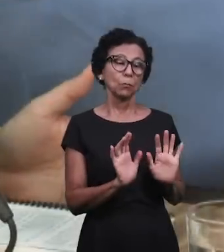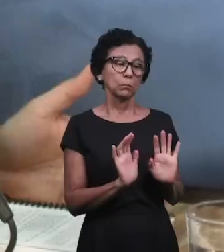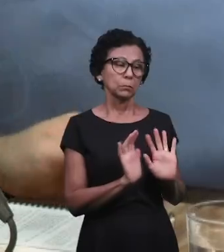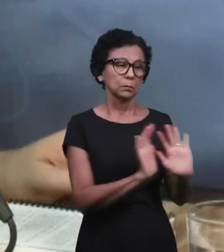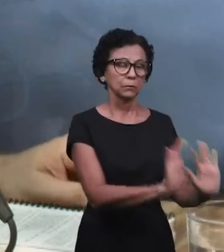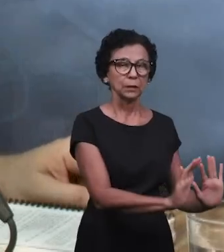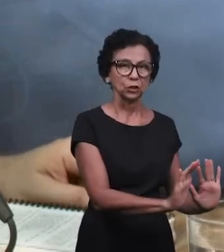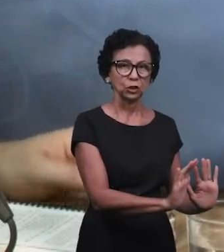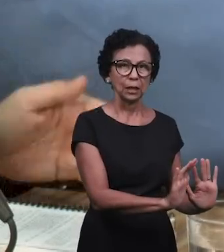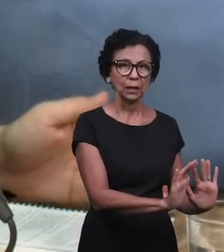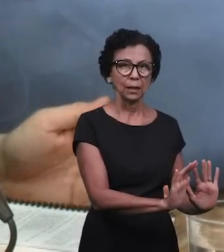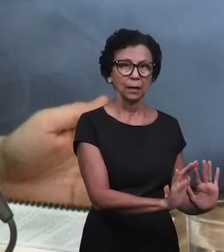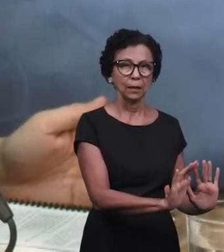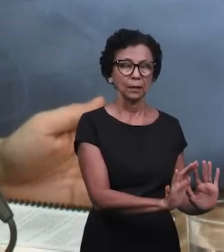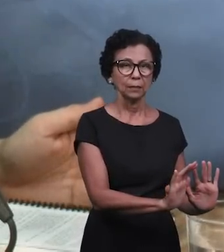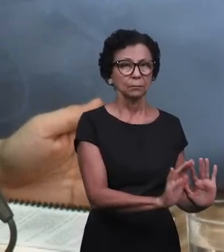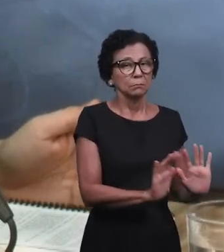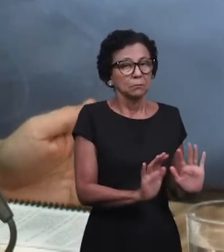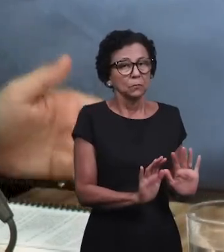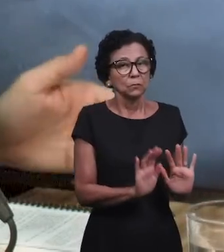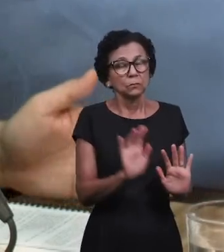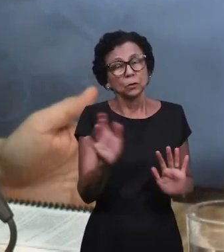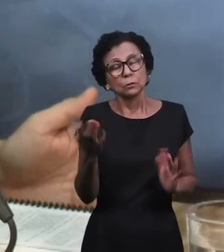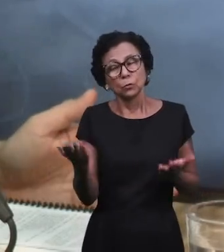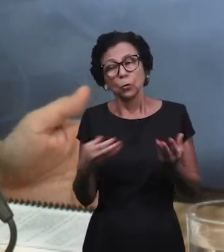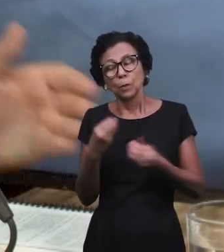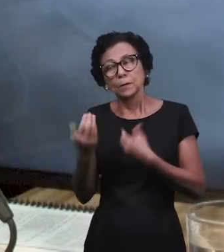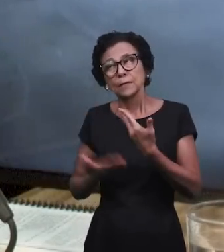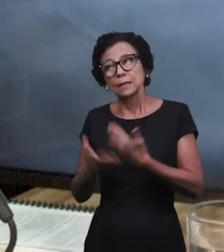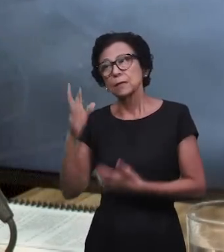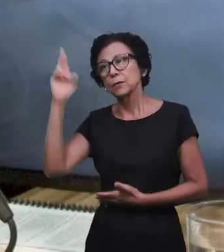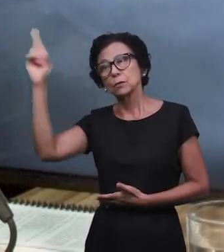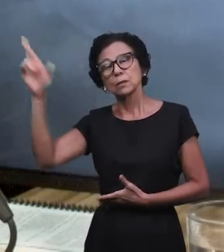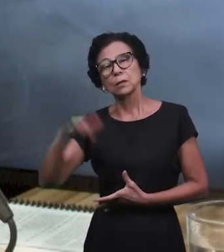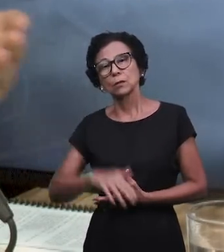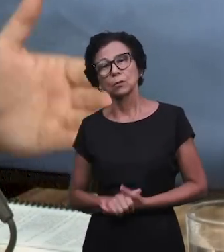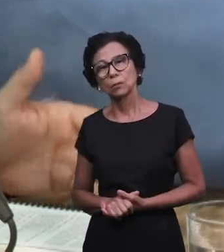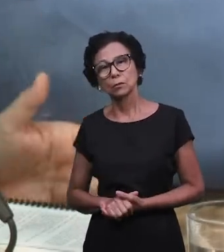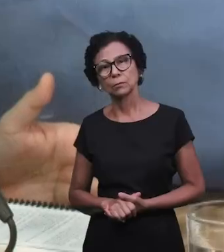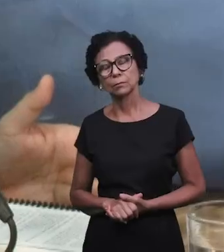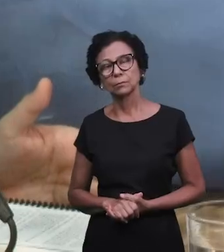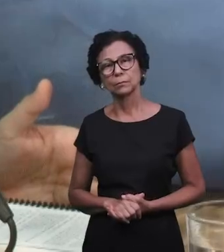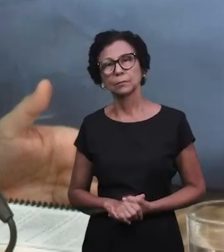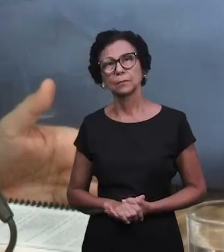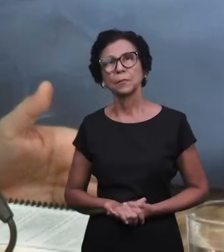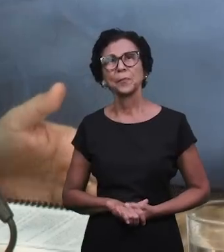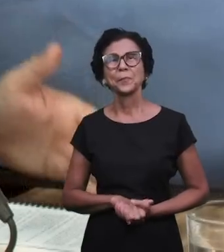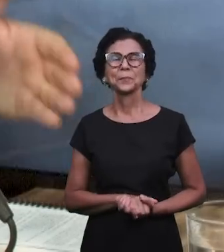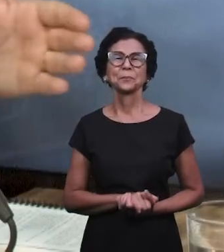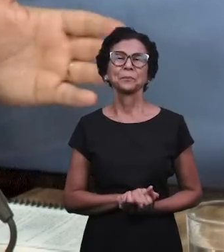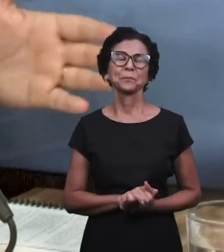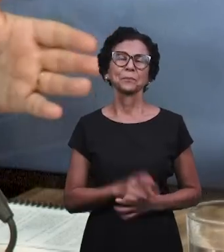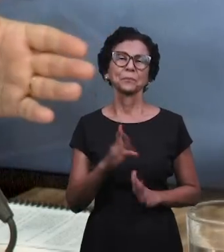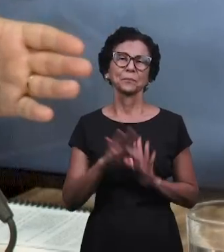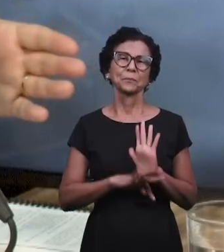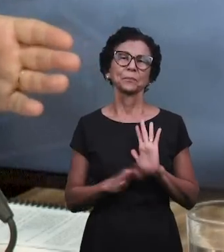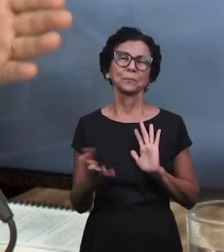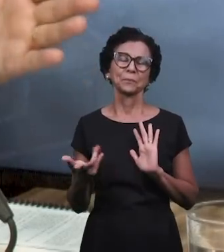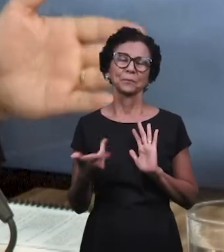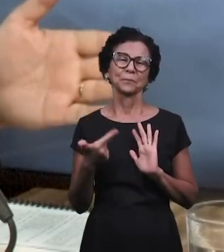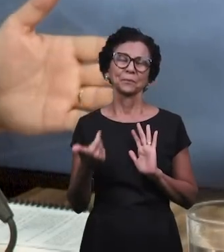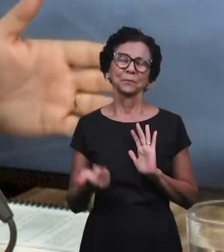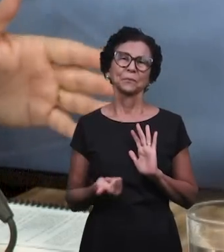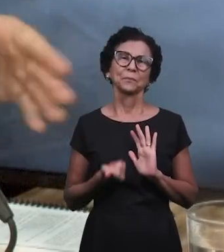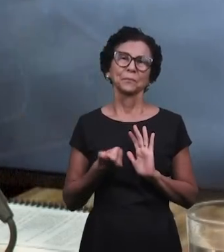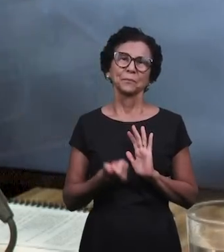para poder seguir em frente, seguir o Senhor, não ficar para trás, que essa colocação foi maravilhosa, né? Um homem de